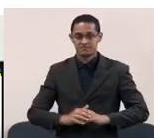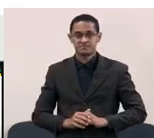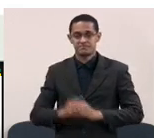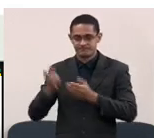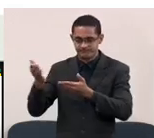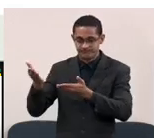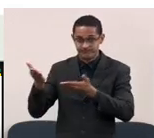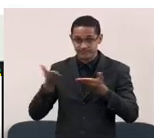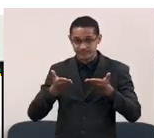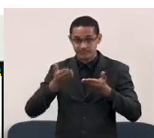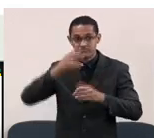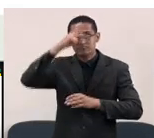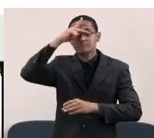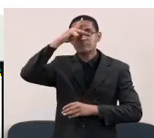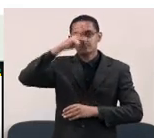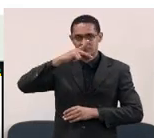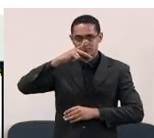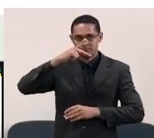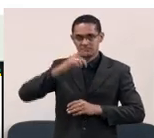escrito, deputado Paulo Lemos.